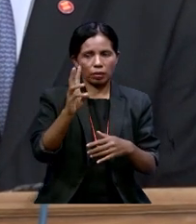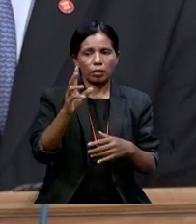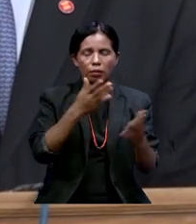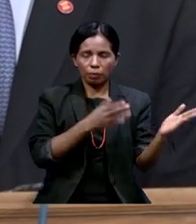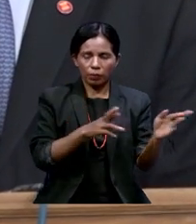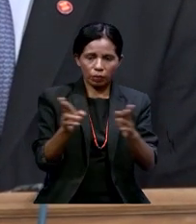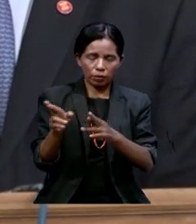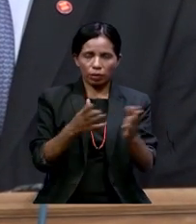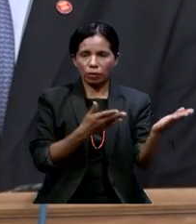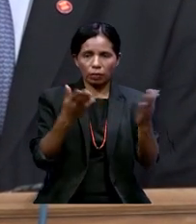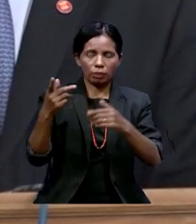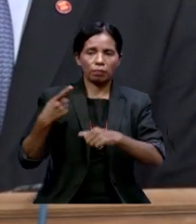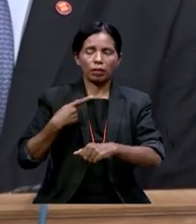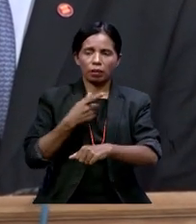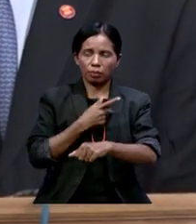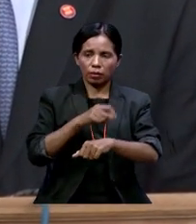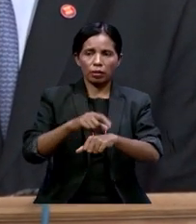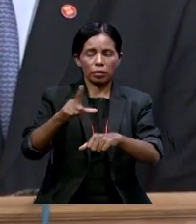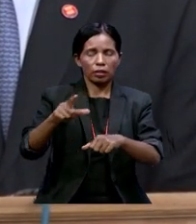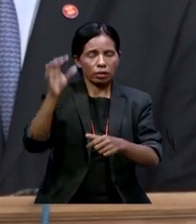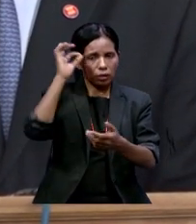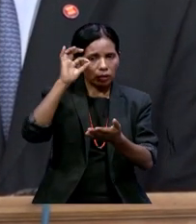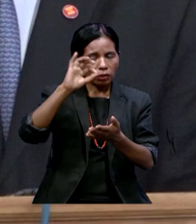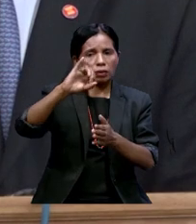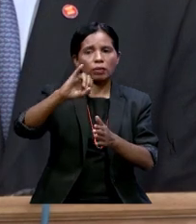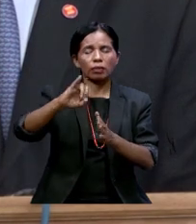Tulurima Parlamento e senhor secretário-geral